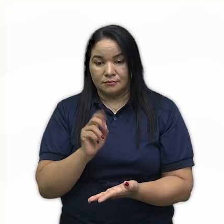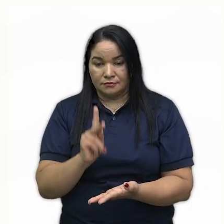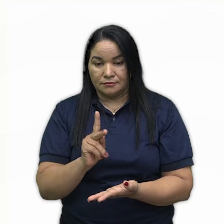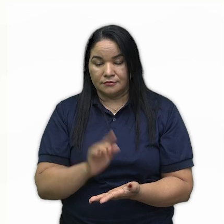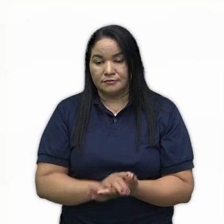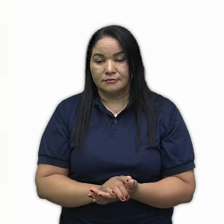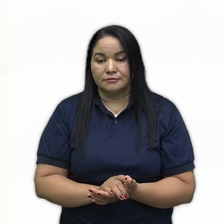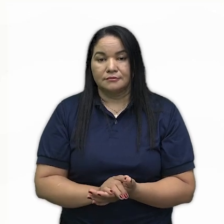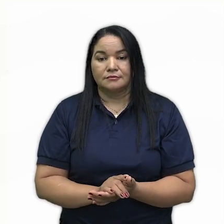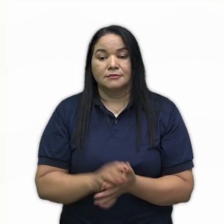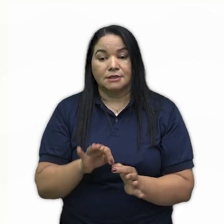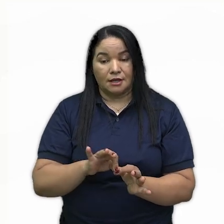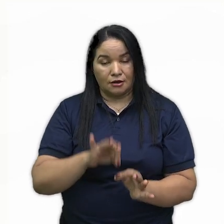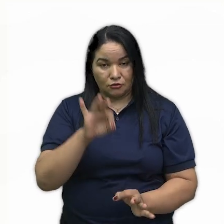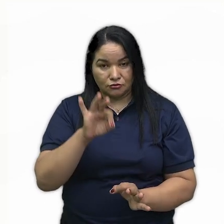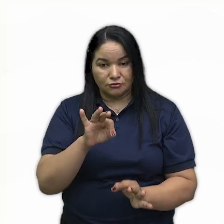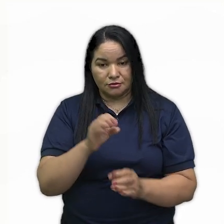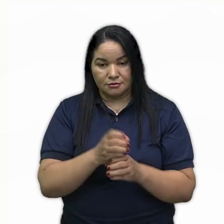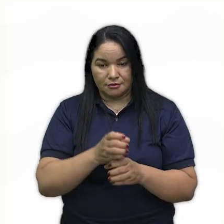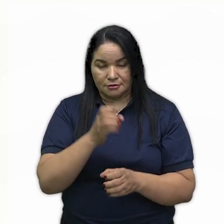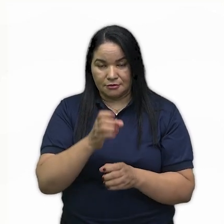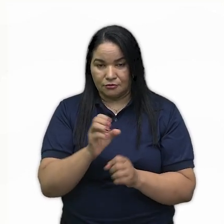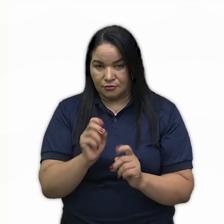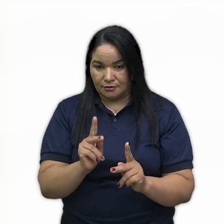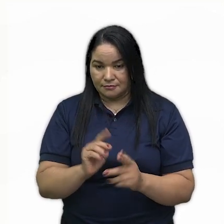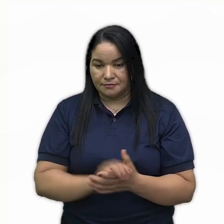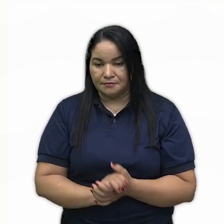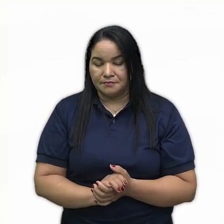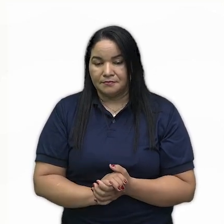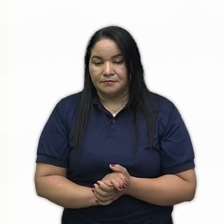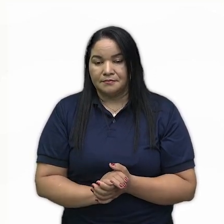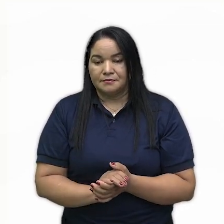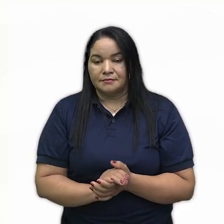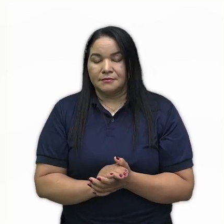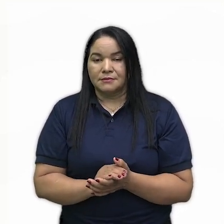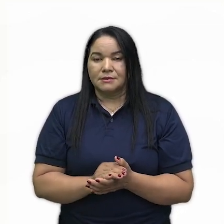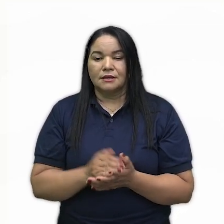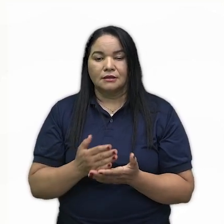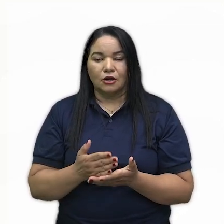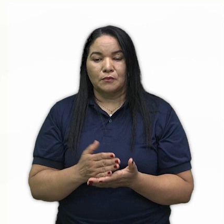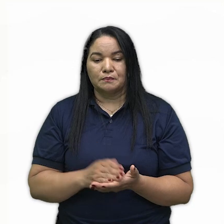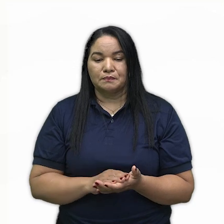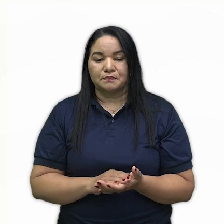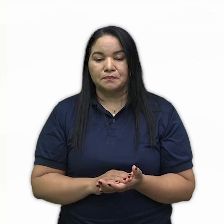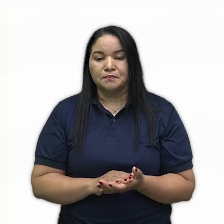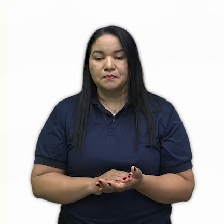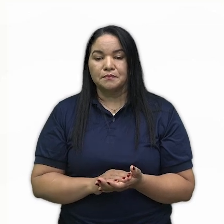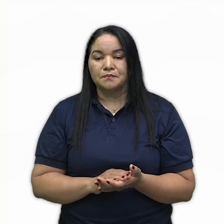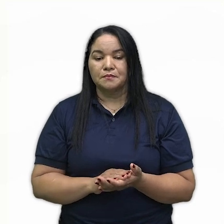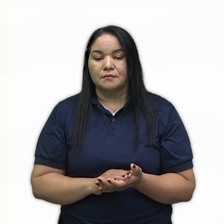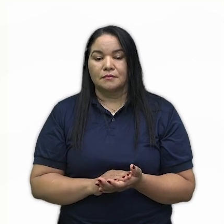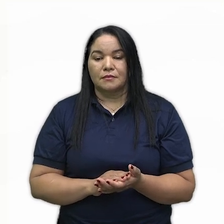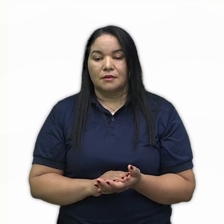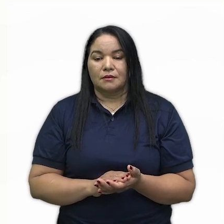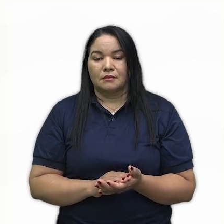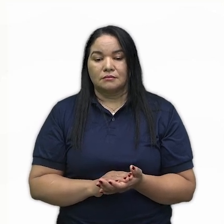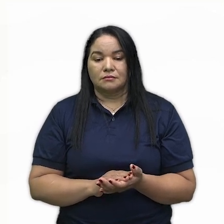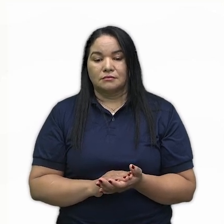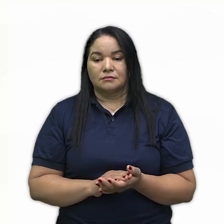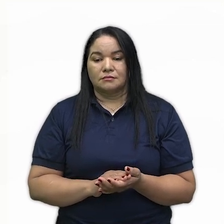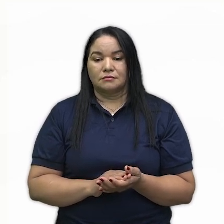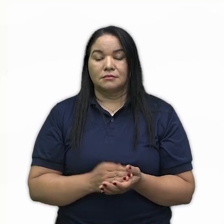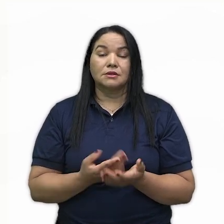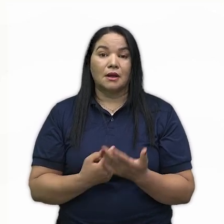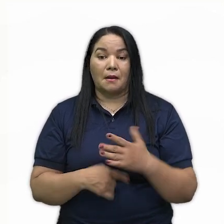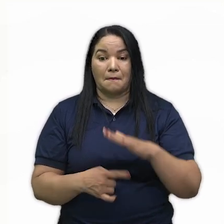Essa vai ser a altura do cilindro. Como a base de um cilindro é um círculo,